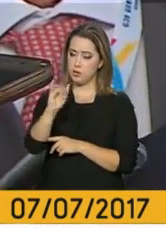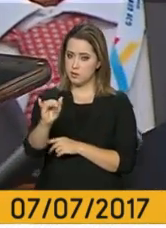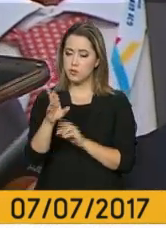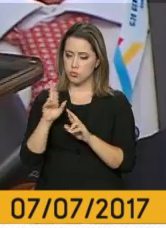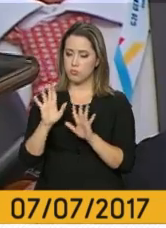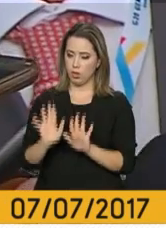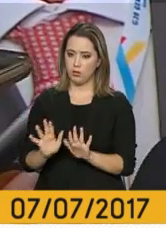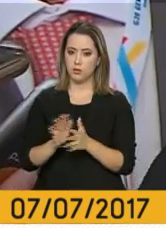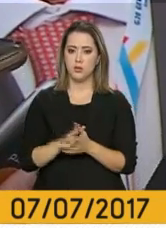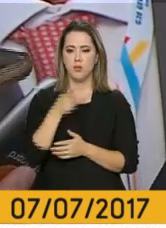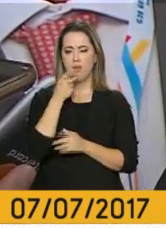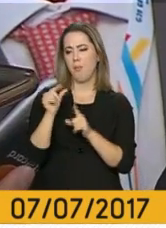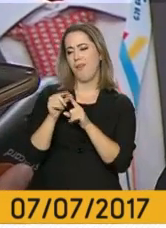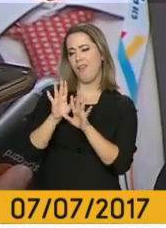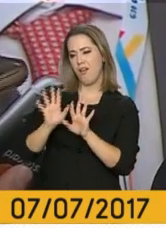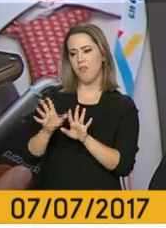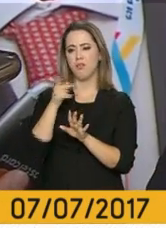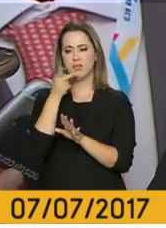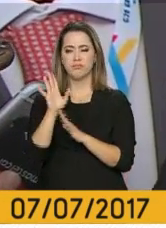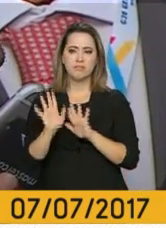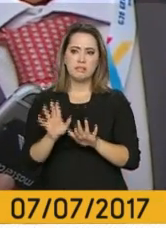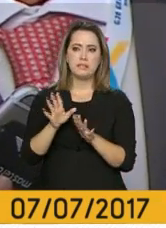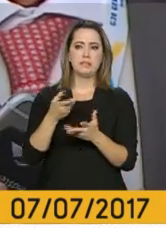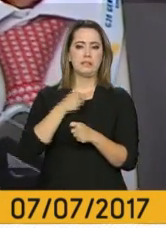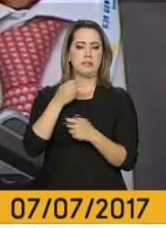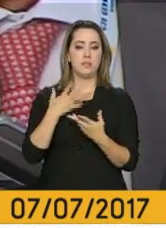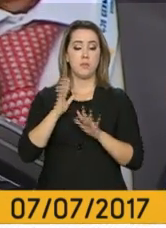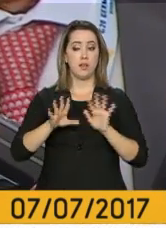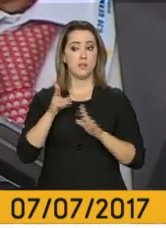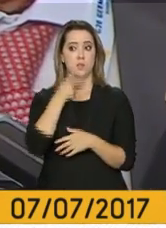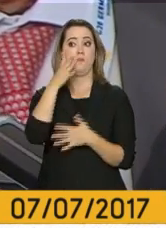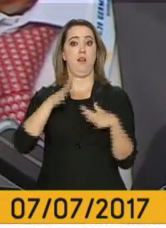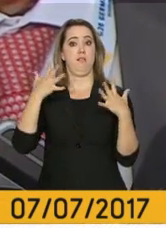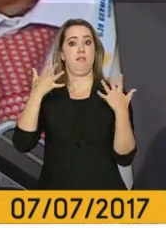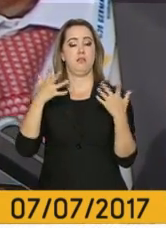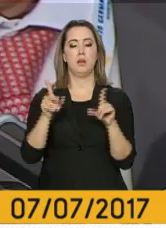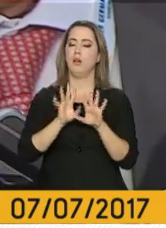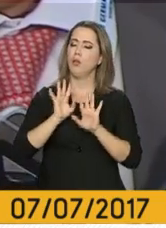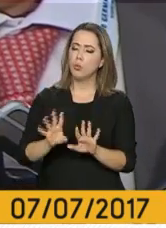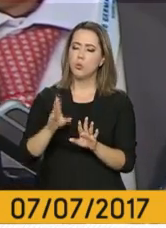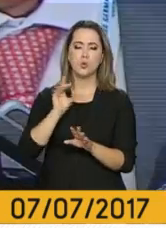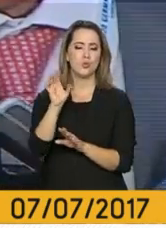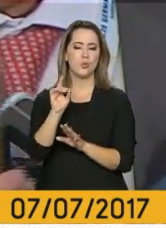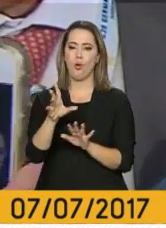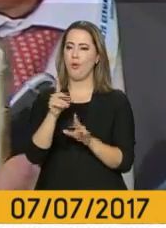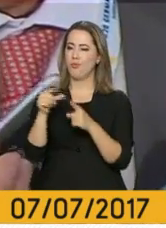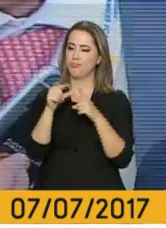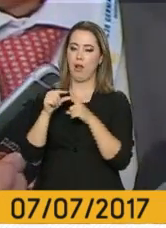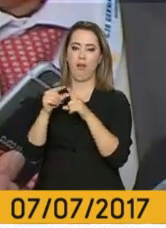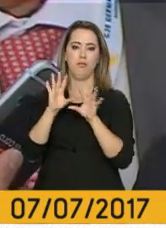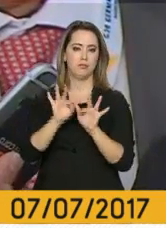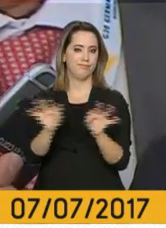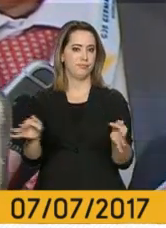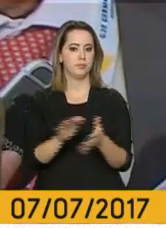dias. Eu acho que foi força de expressão, nada mais. Às vezes as pessoas se entusiasmam um pouco, né? Foi simplesmente força de expressão, nada mais do que